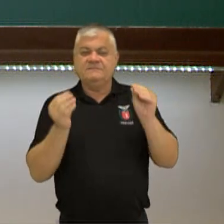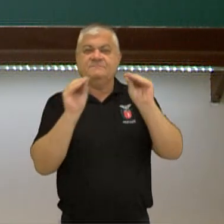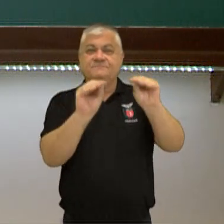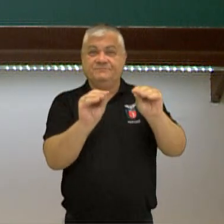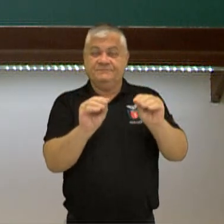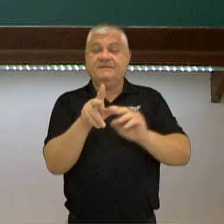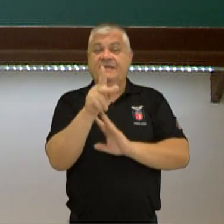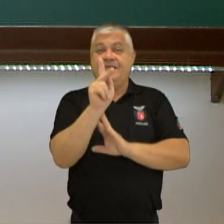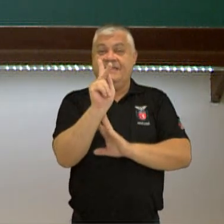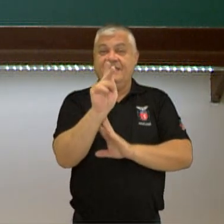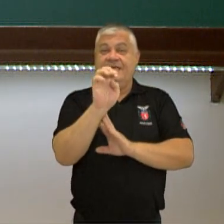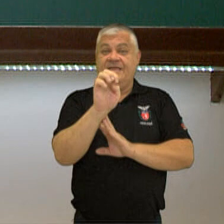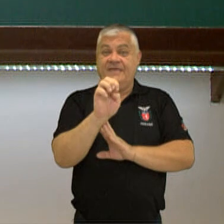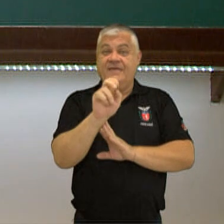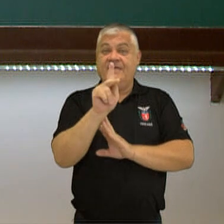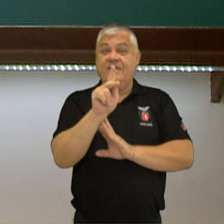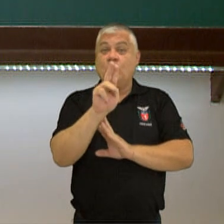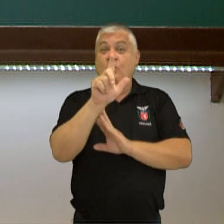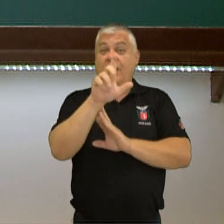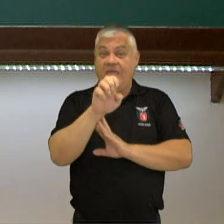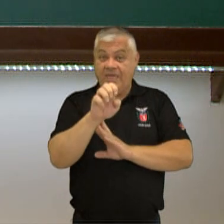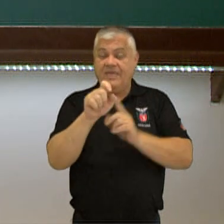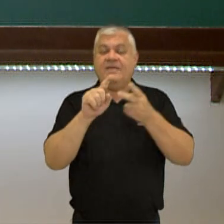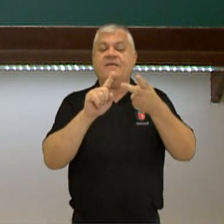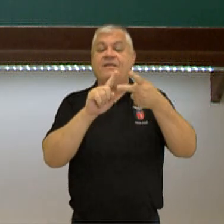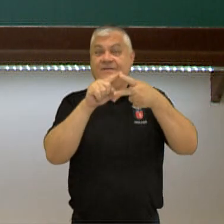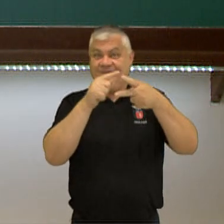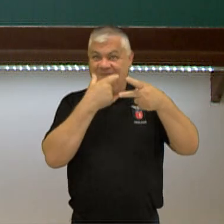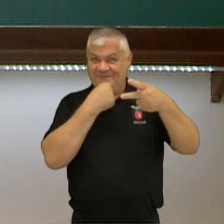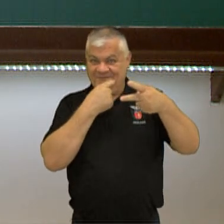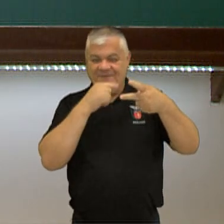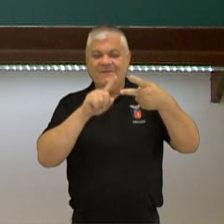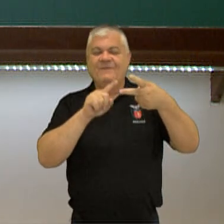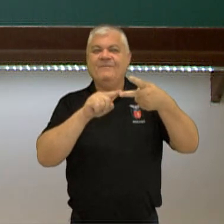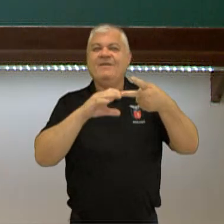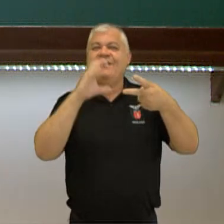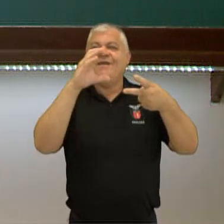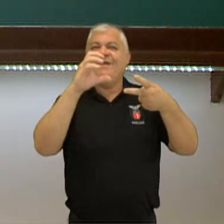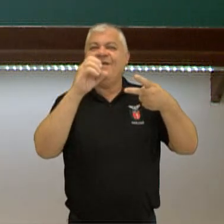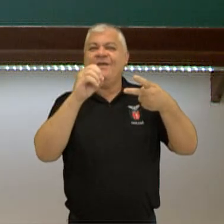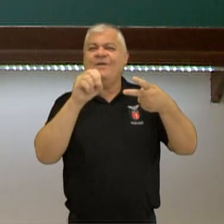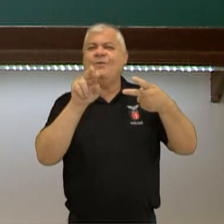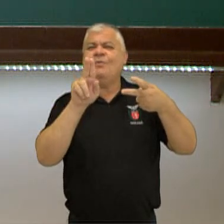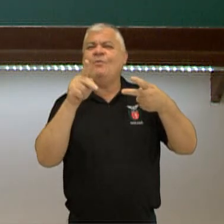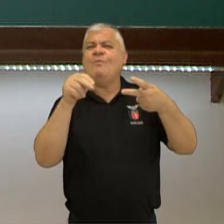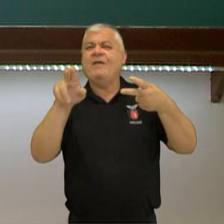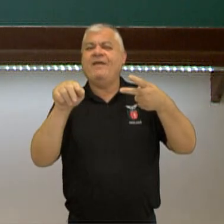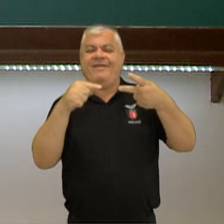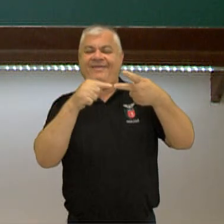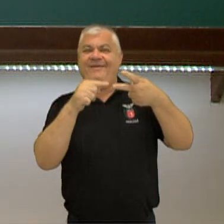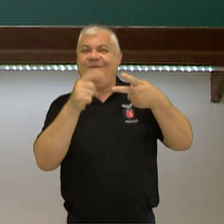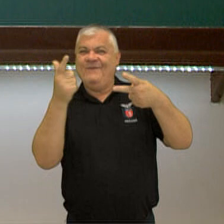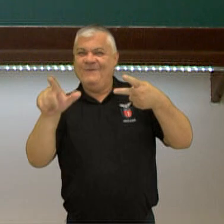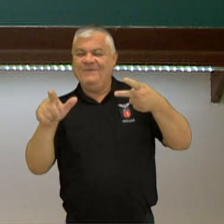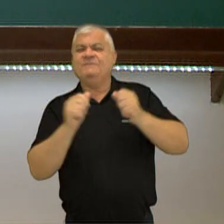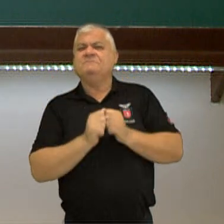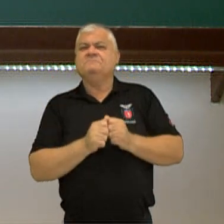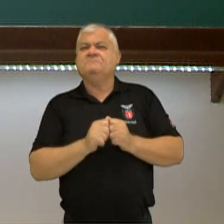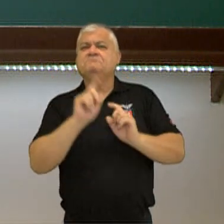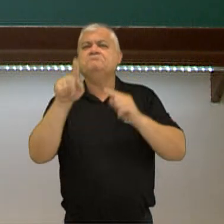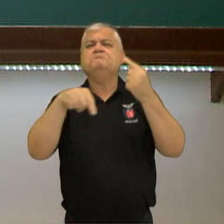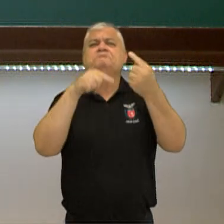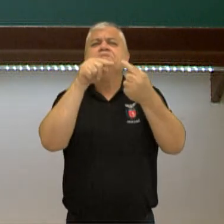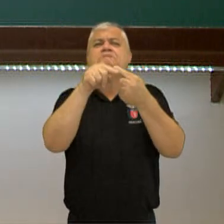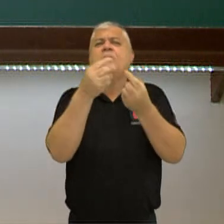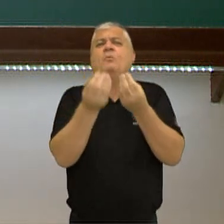Então, Kekulé e Cooper. Mas para que servem ou qual é a finalidade dos postulados? Então,